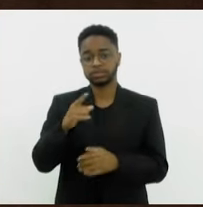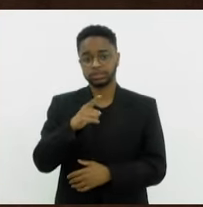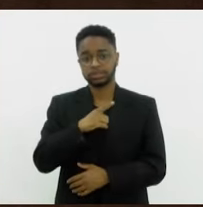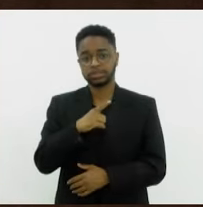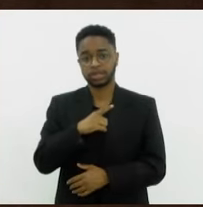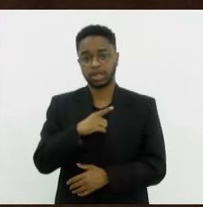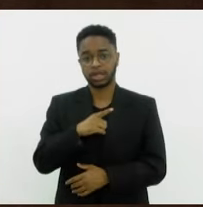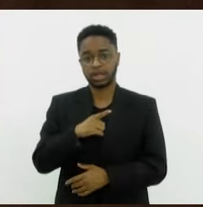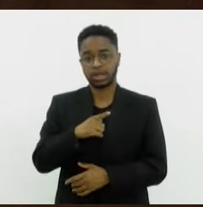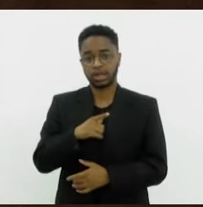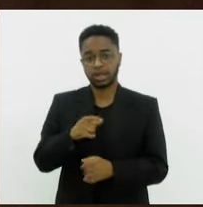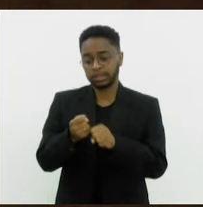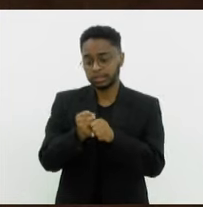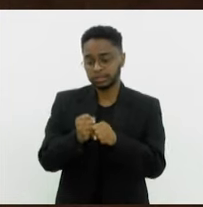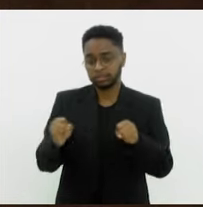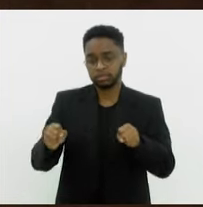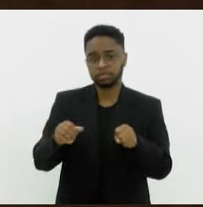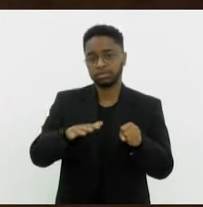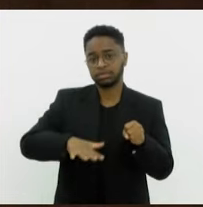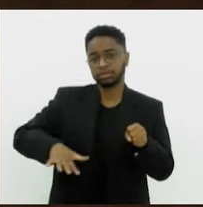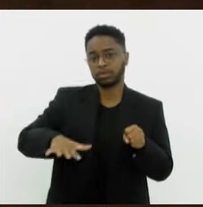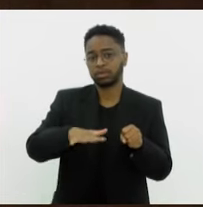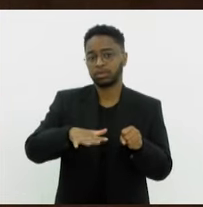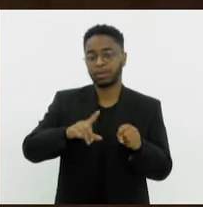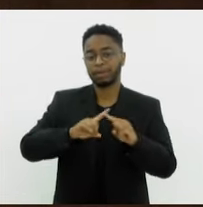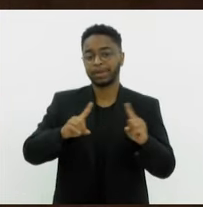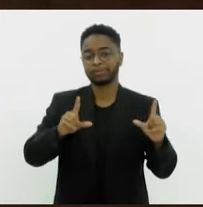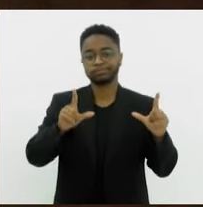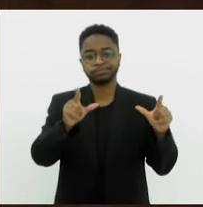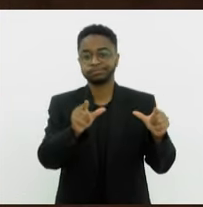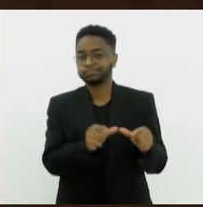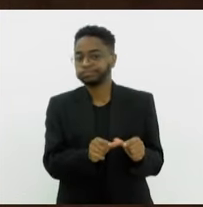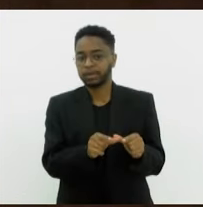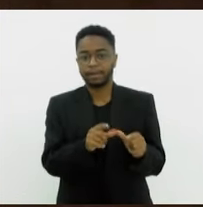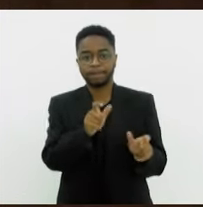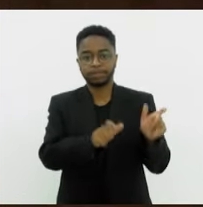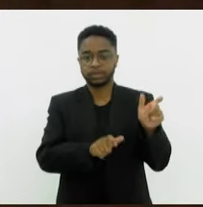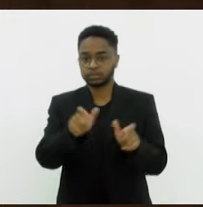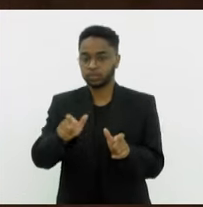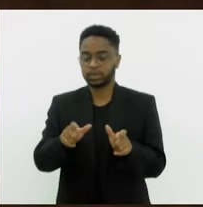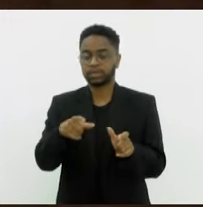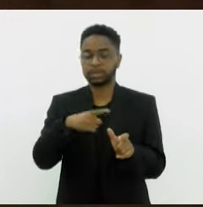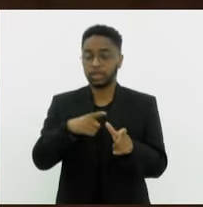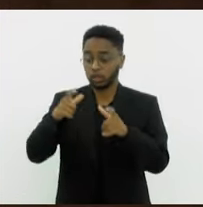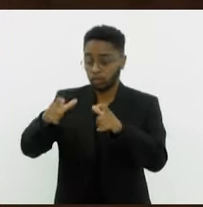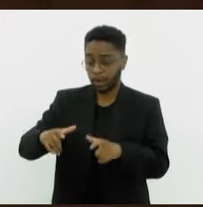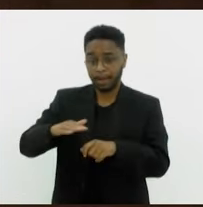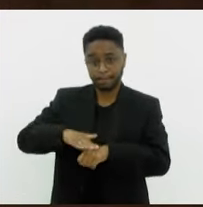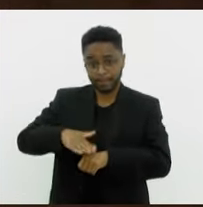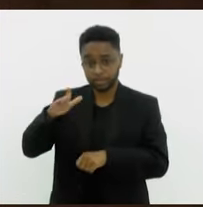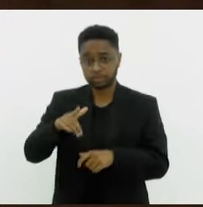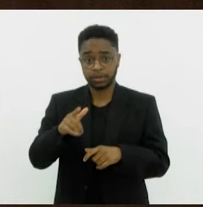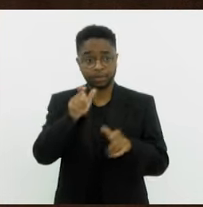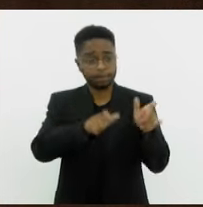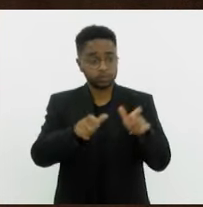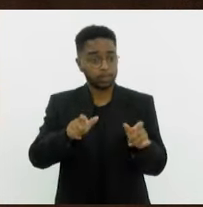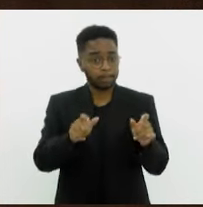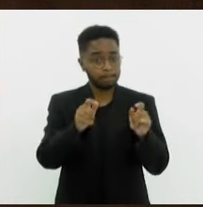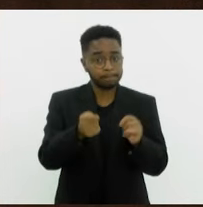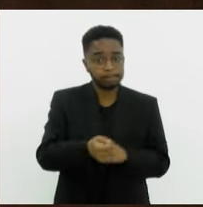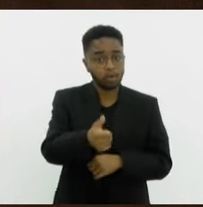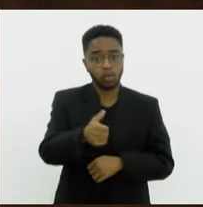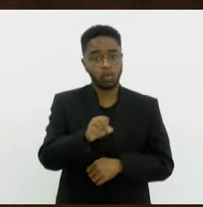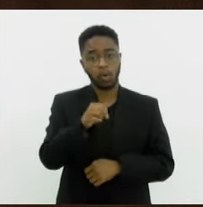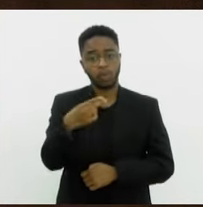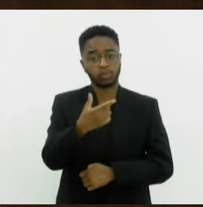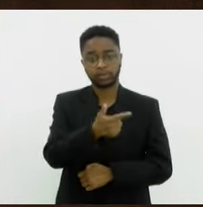de terras, com menos gente com muita terra e mais gente com muito pouca ou sem terra nenhuma.